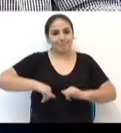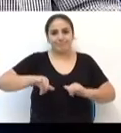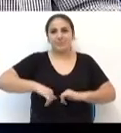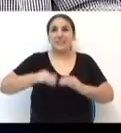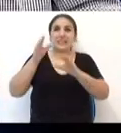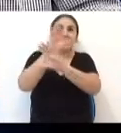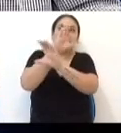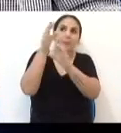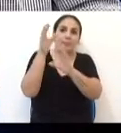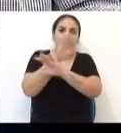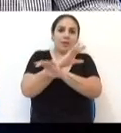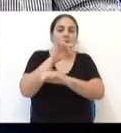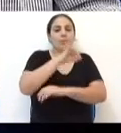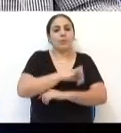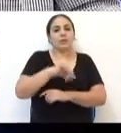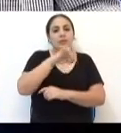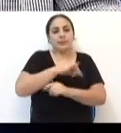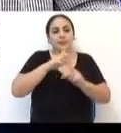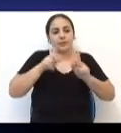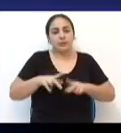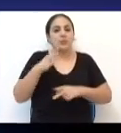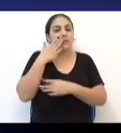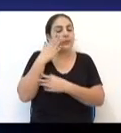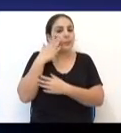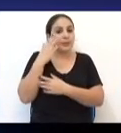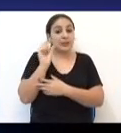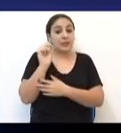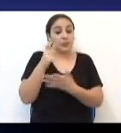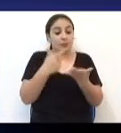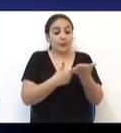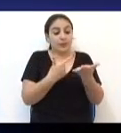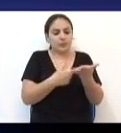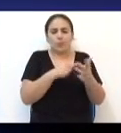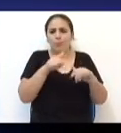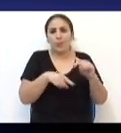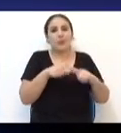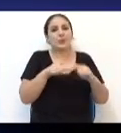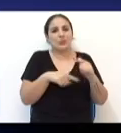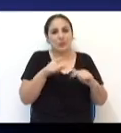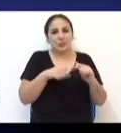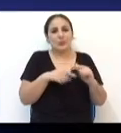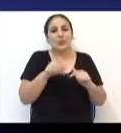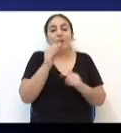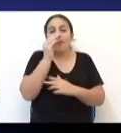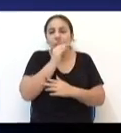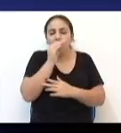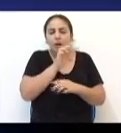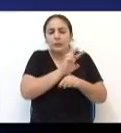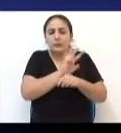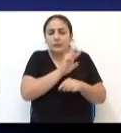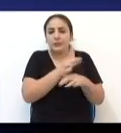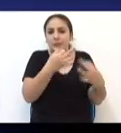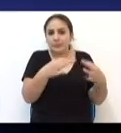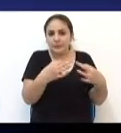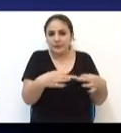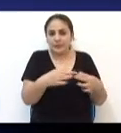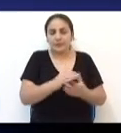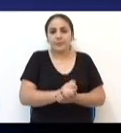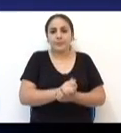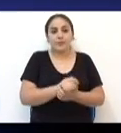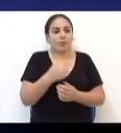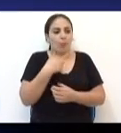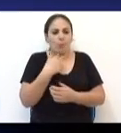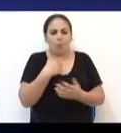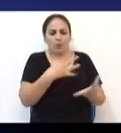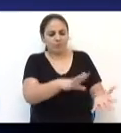com intempéries do tempo. É muito importante as pessoas saberem que o livro é um produto muito sensível, muito delicado. Não